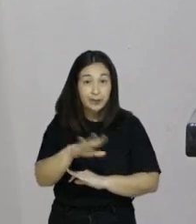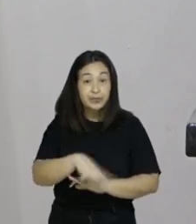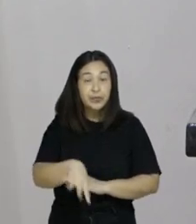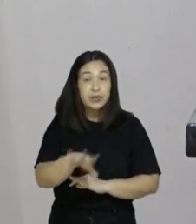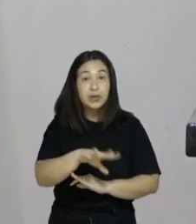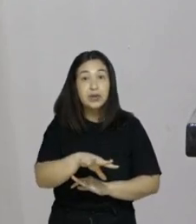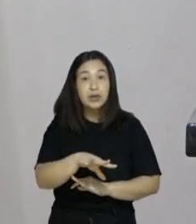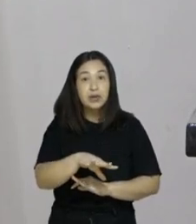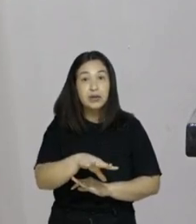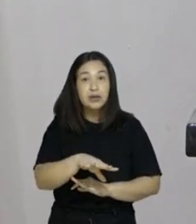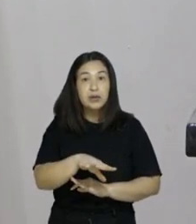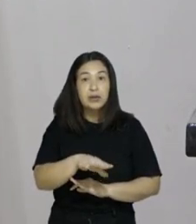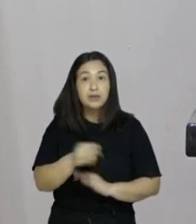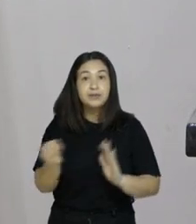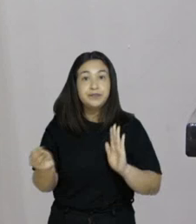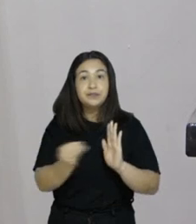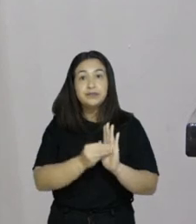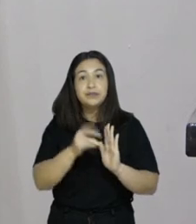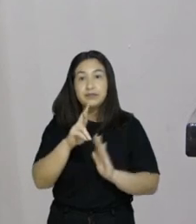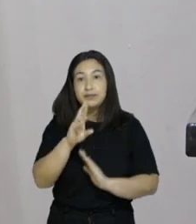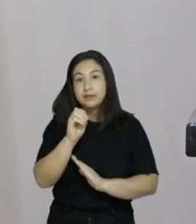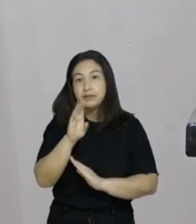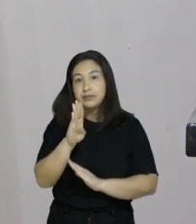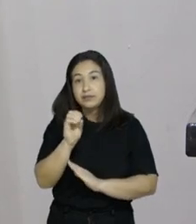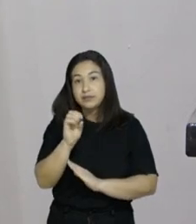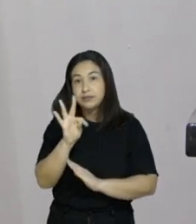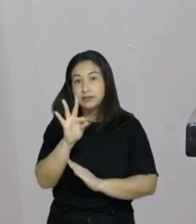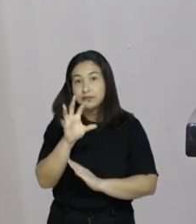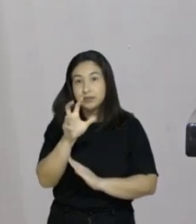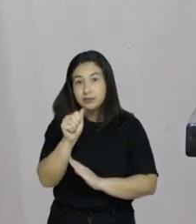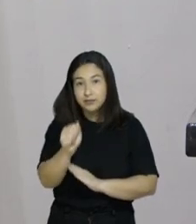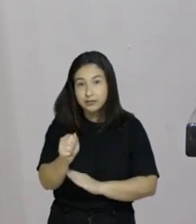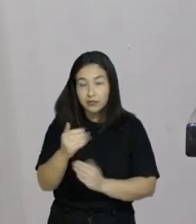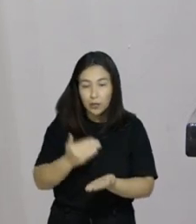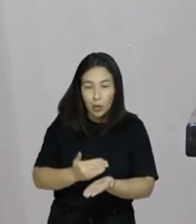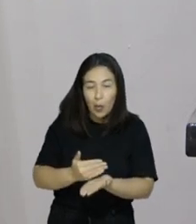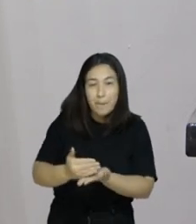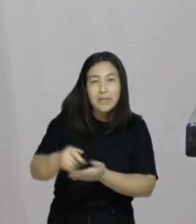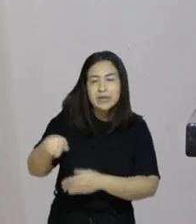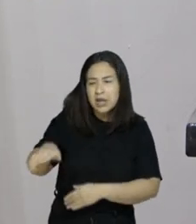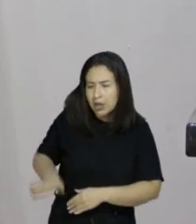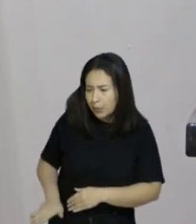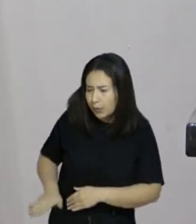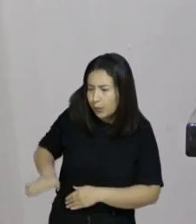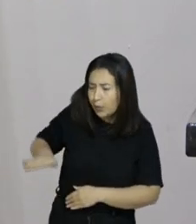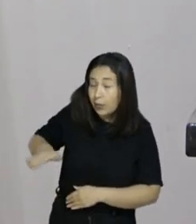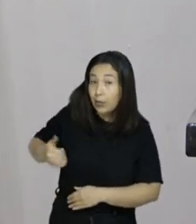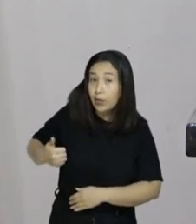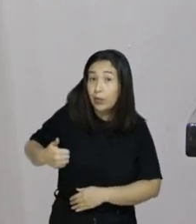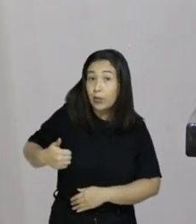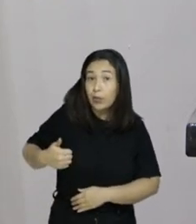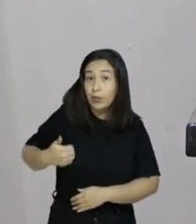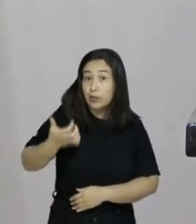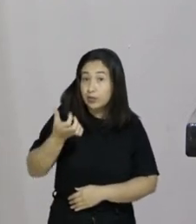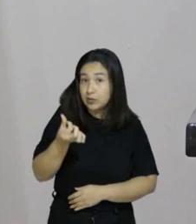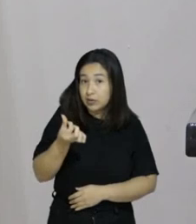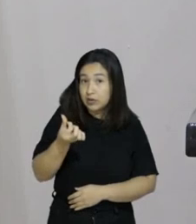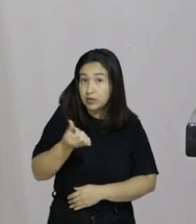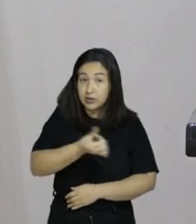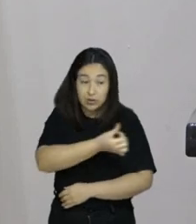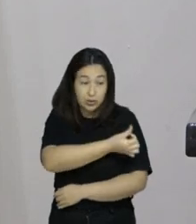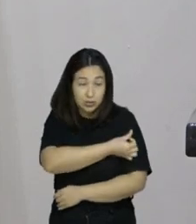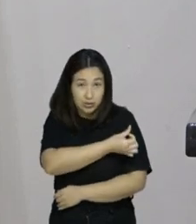aplicação da robótica, desde os anos iniciais, alunos do sexto ao nono ano têm aulas